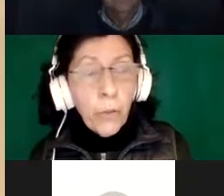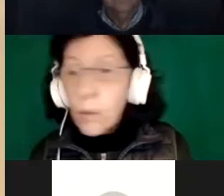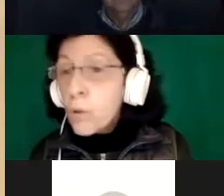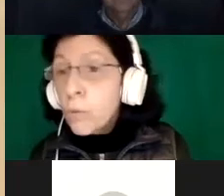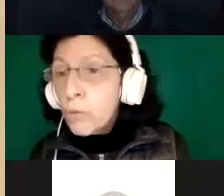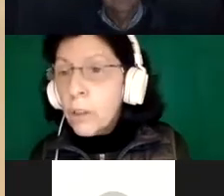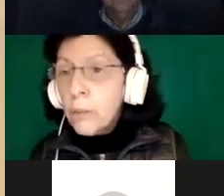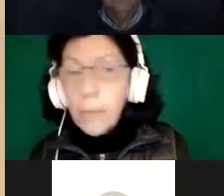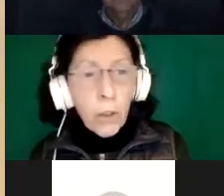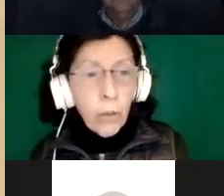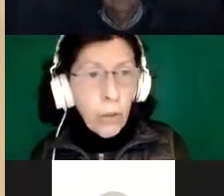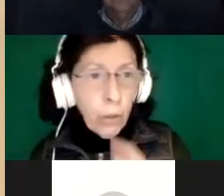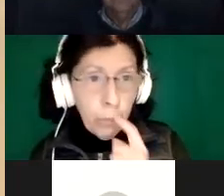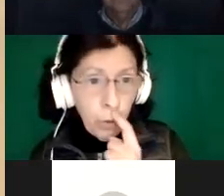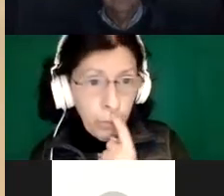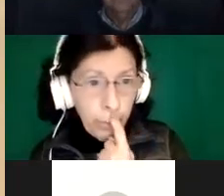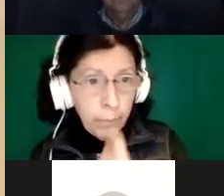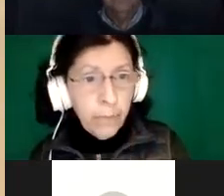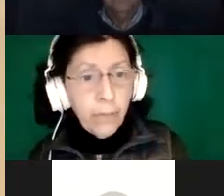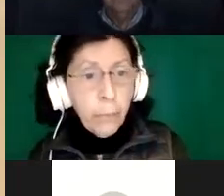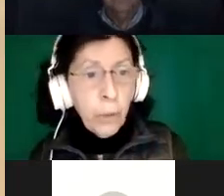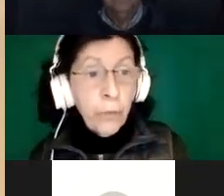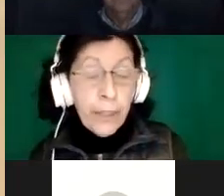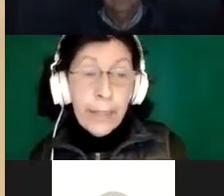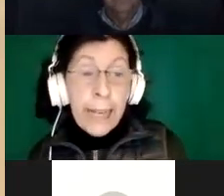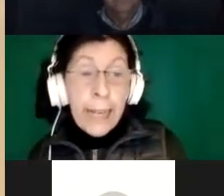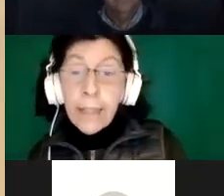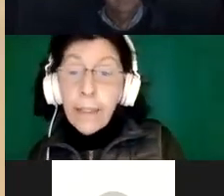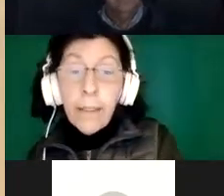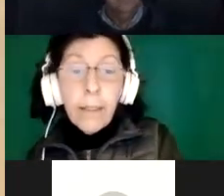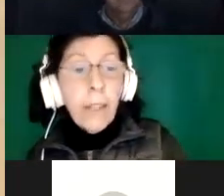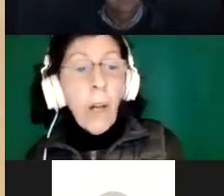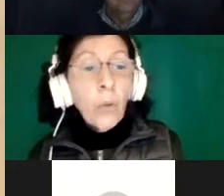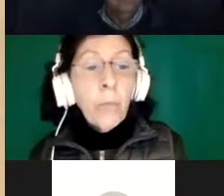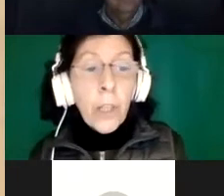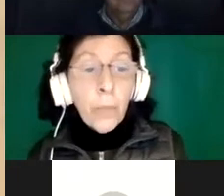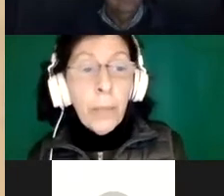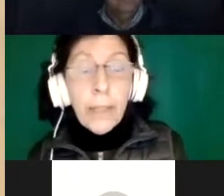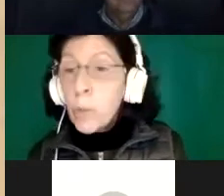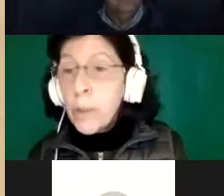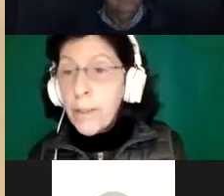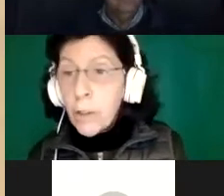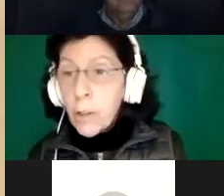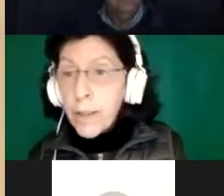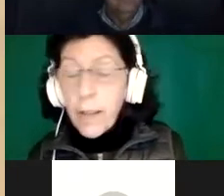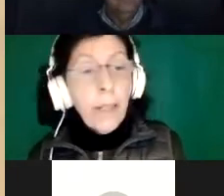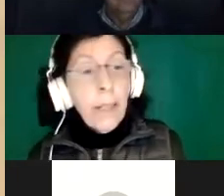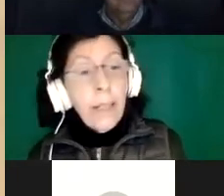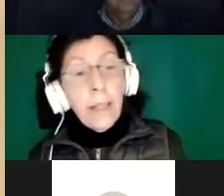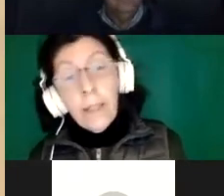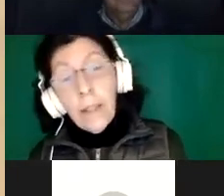depois foram-nos conduzindo mais longe, como poderão ver. Aqui são algumas das primeiras experiências de